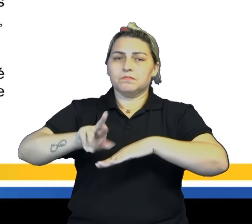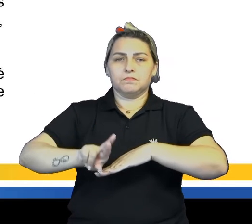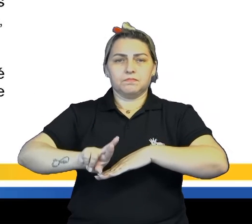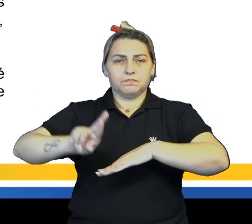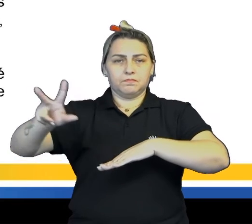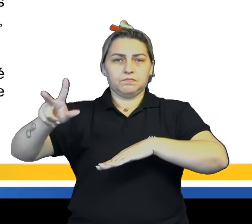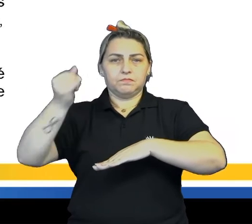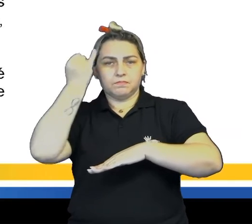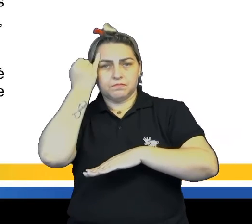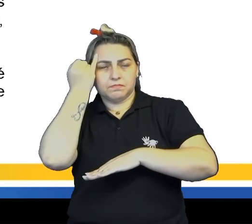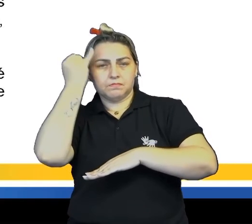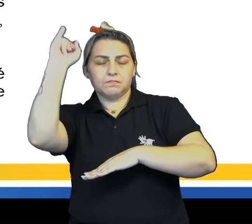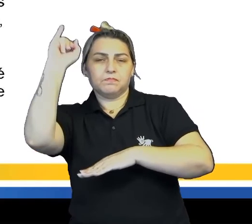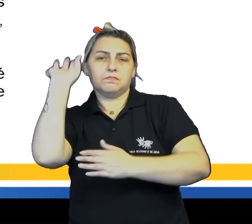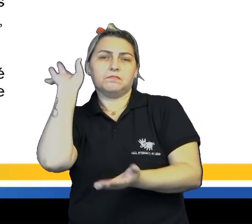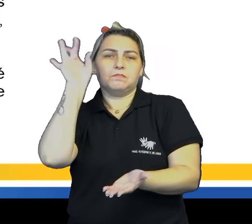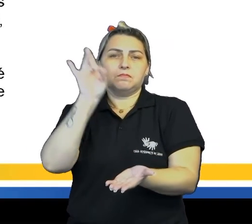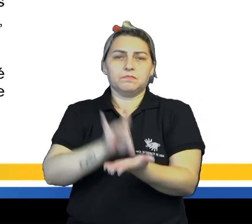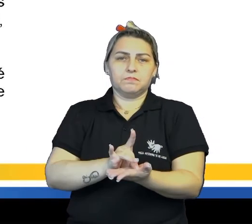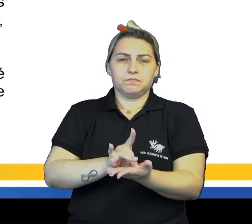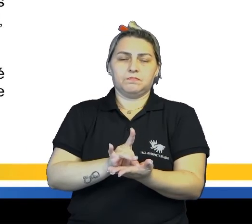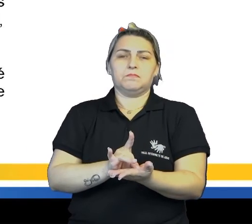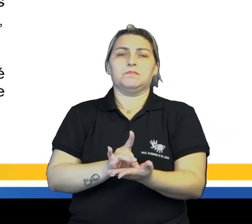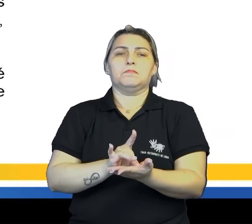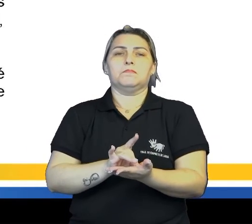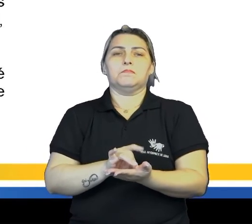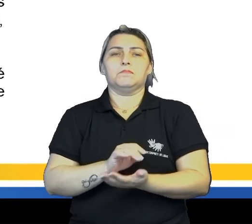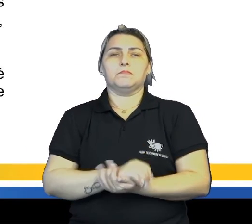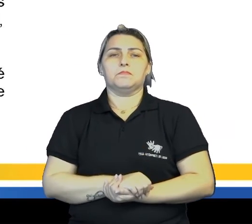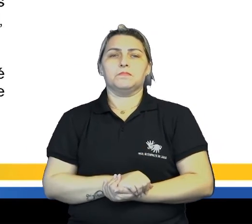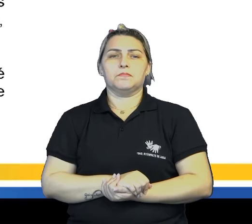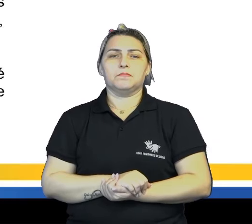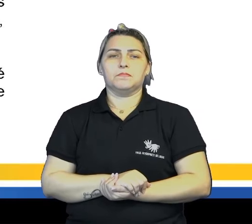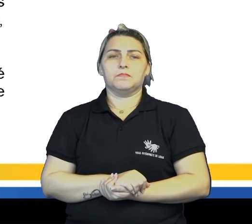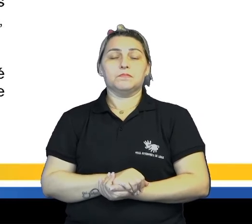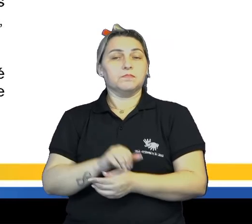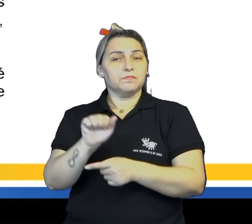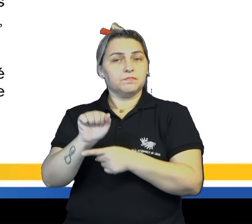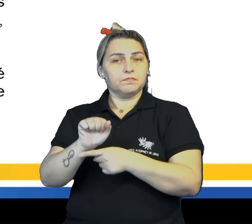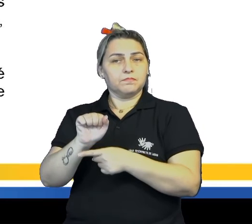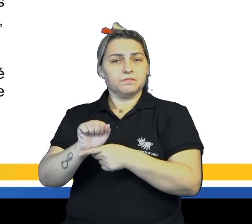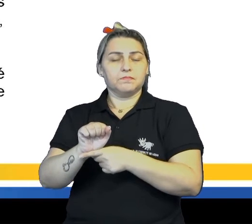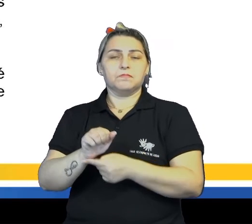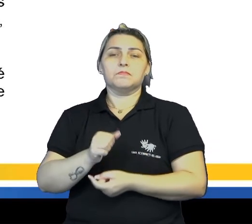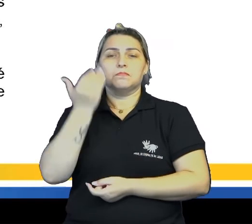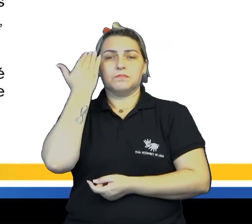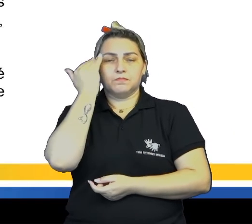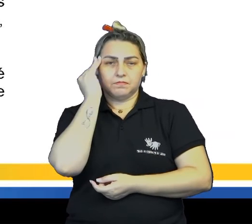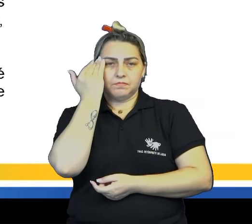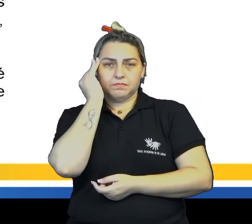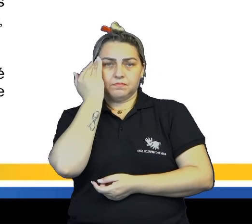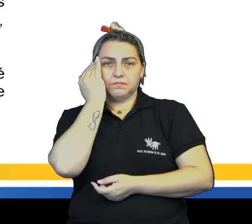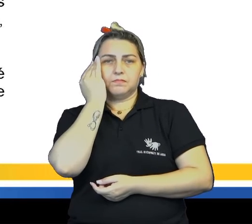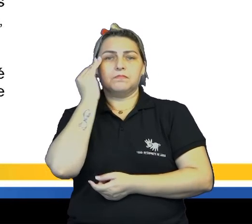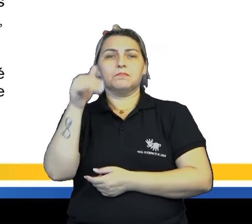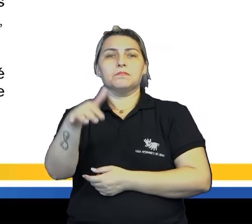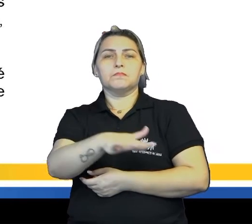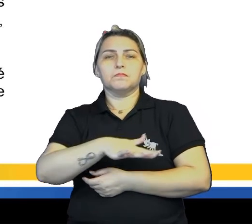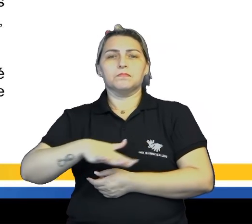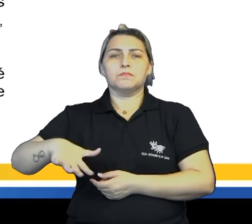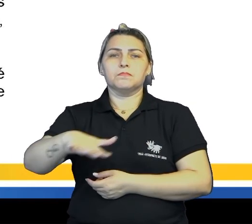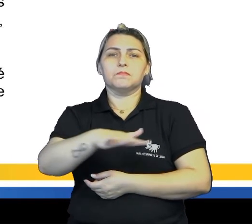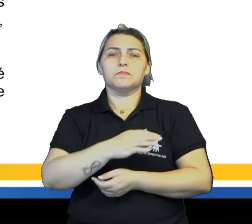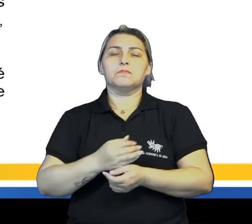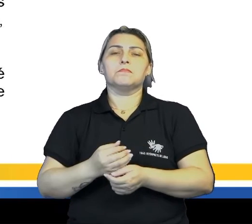da ideia original na medida em que, letra A, entende-se que as